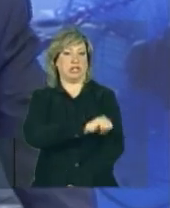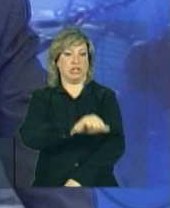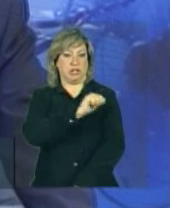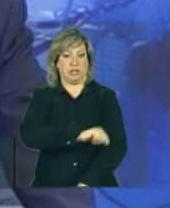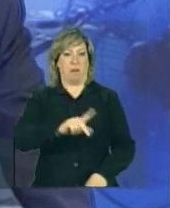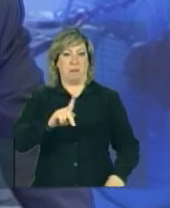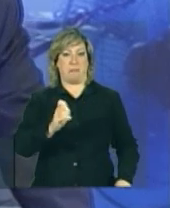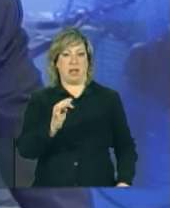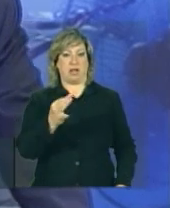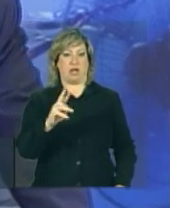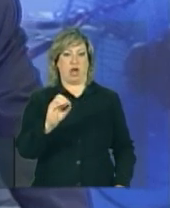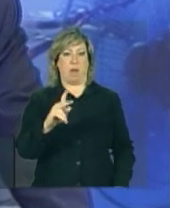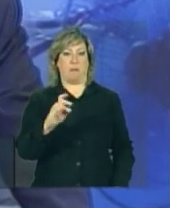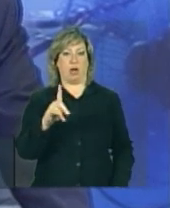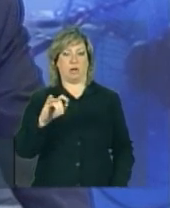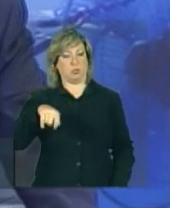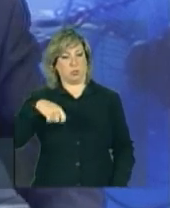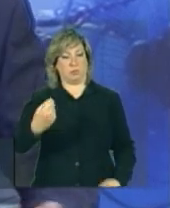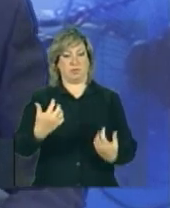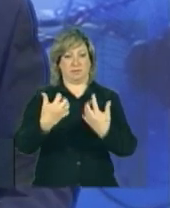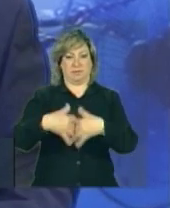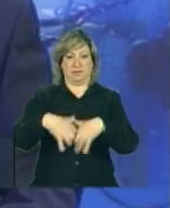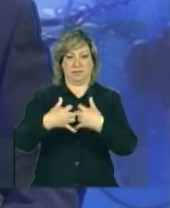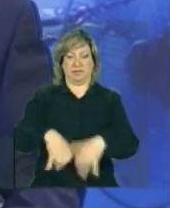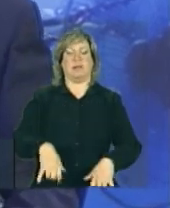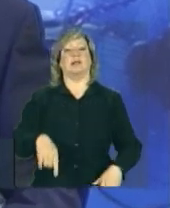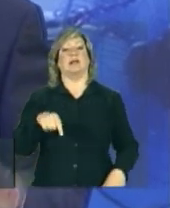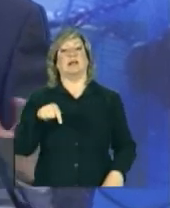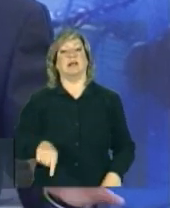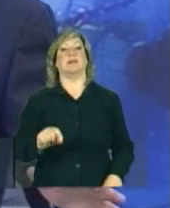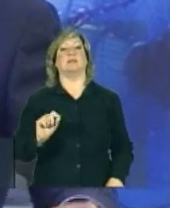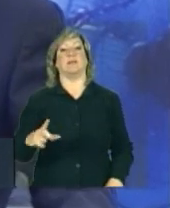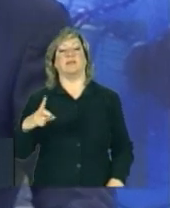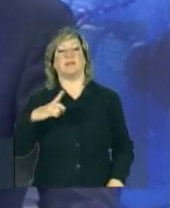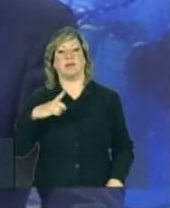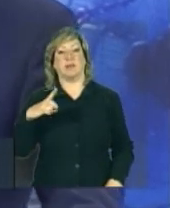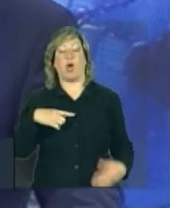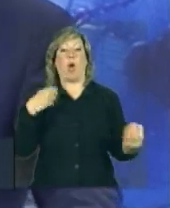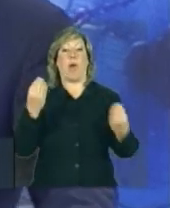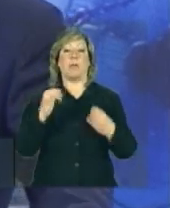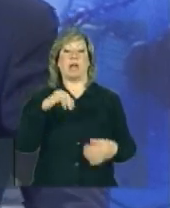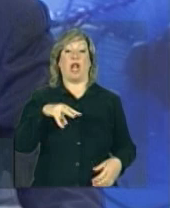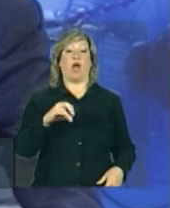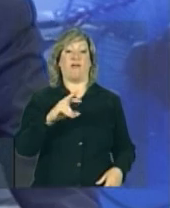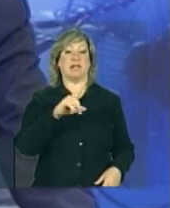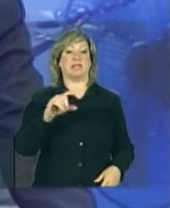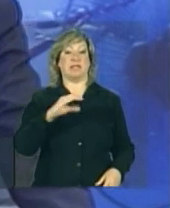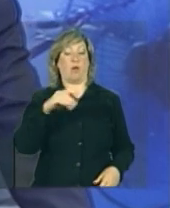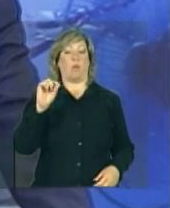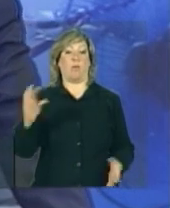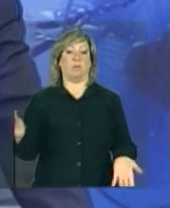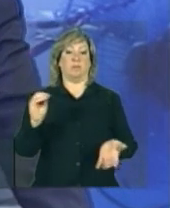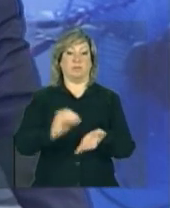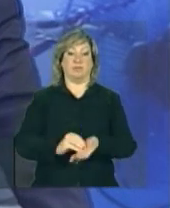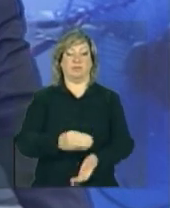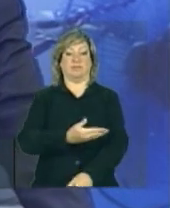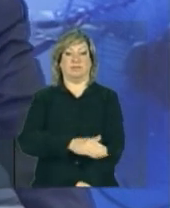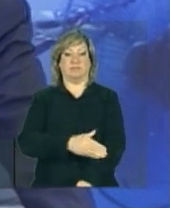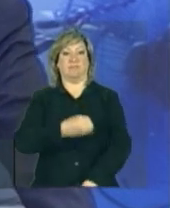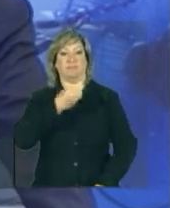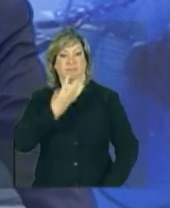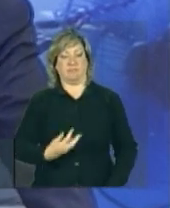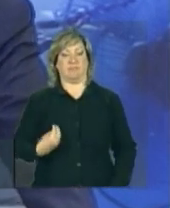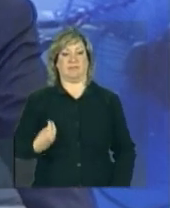jovens cientistas também tenham a oportunidade de ver como a inovação é colocada em prática. Nessa